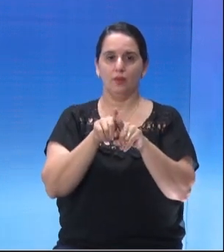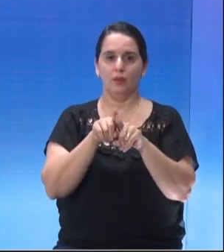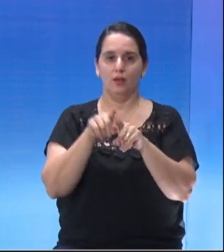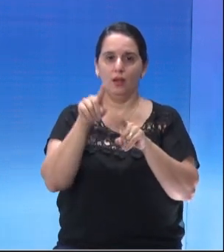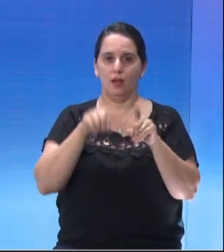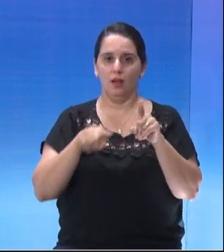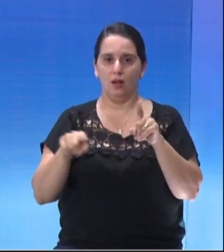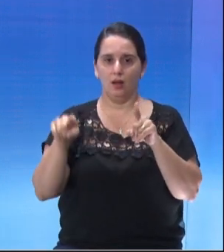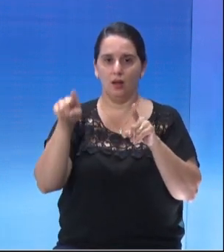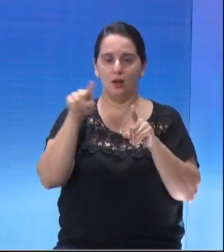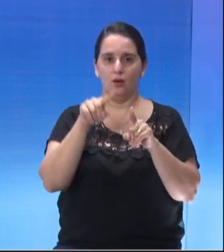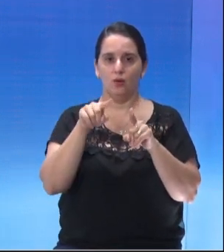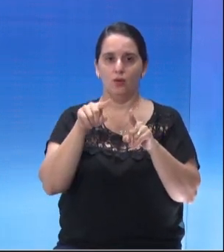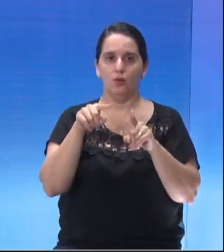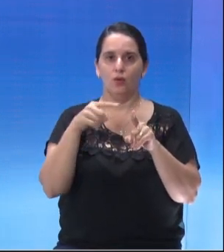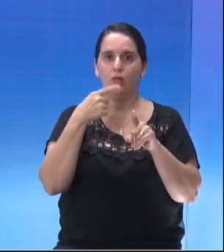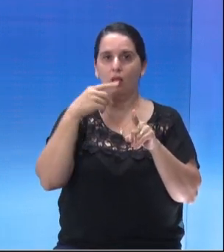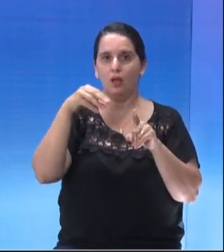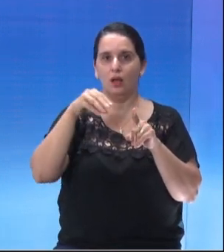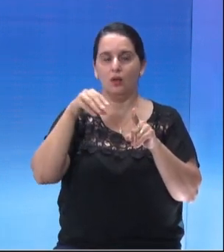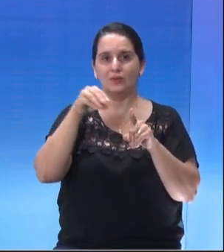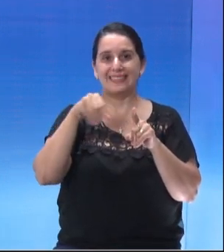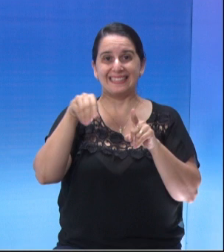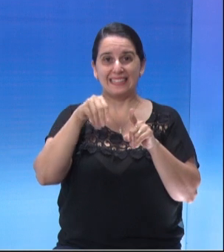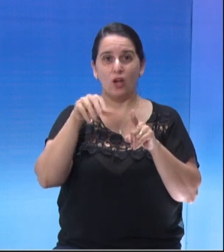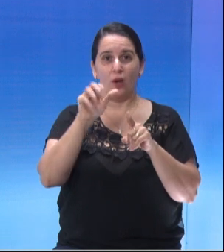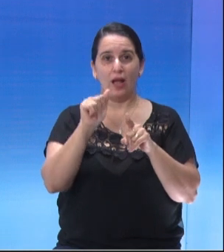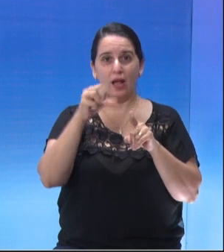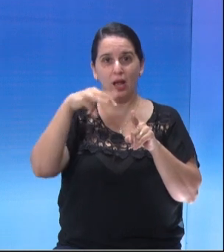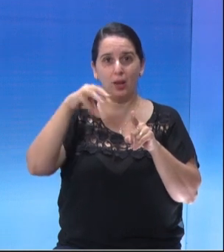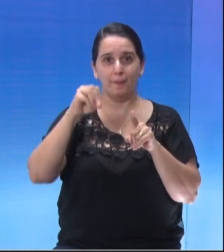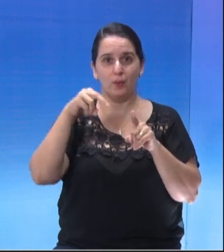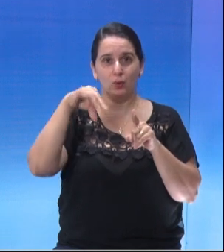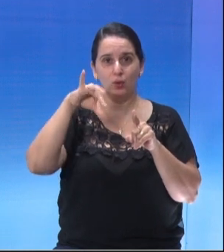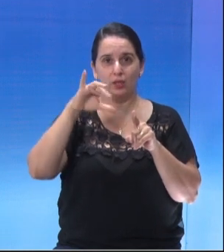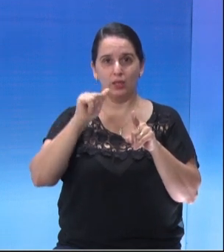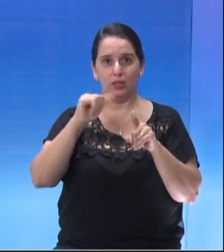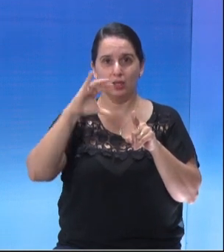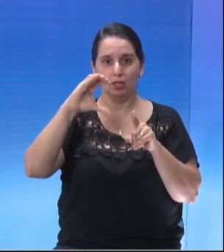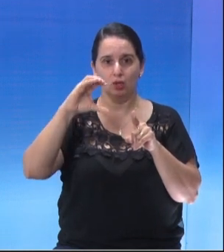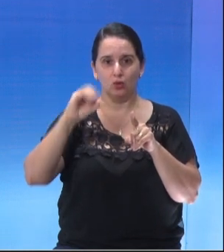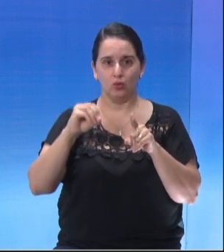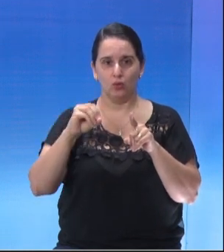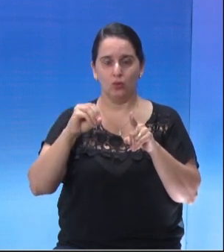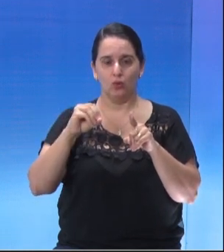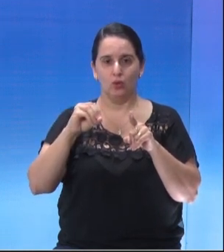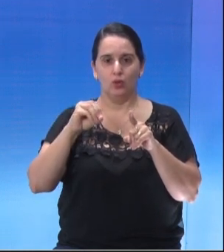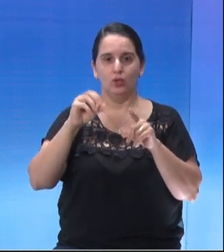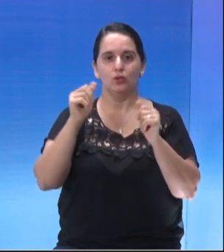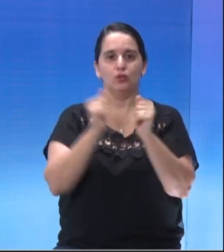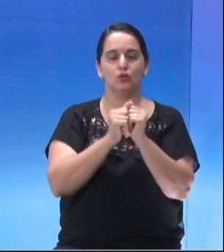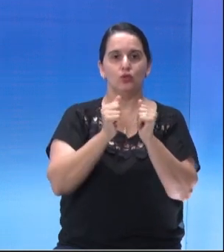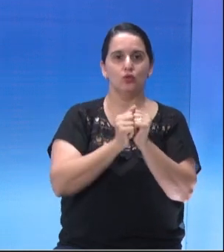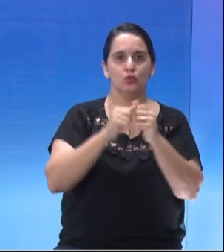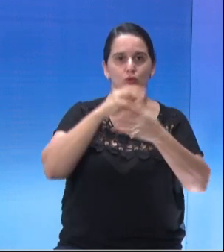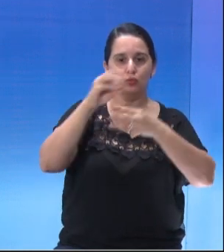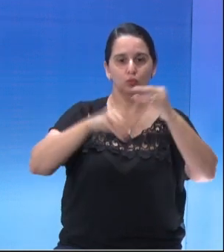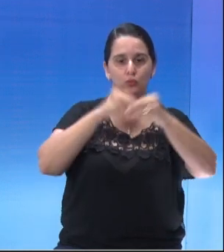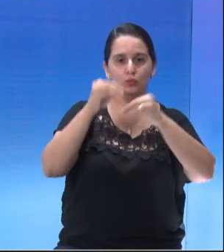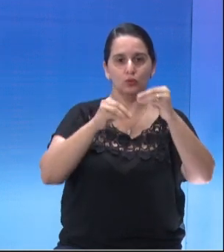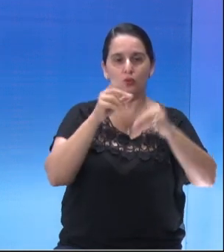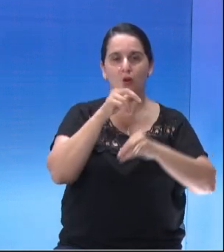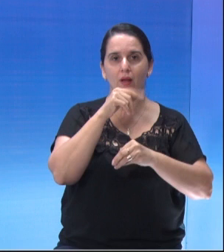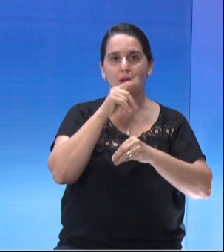esse núcleo de condensação é um sal amoníaco, ou seja, ele é um composto iônico, que na presença de